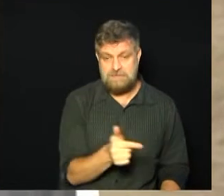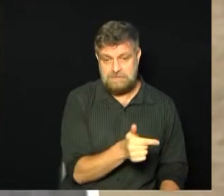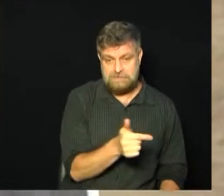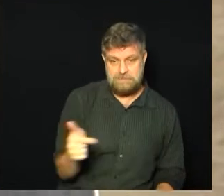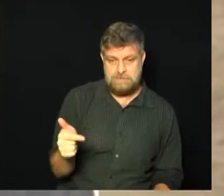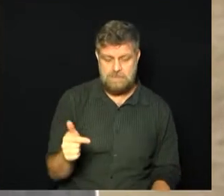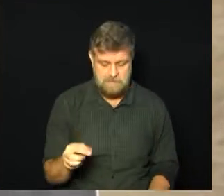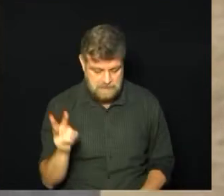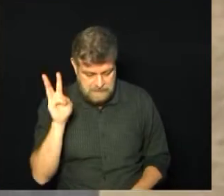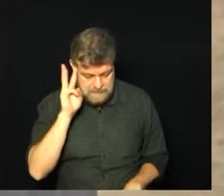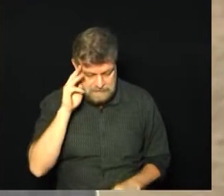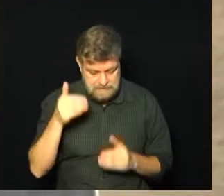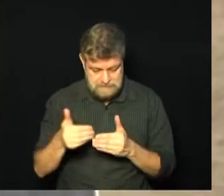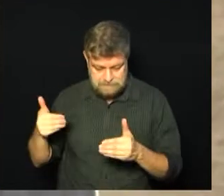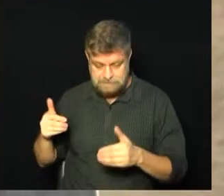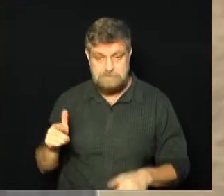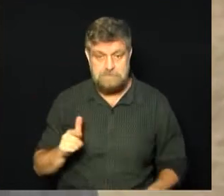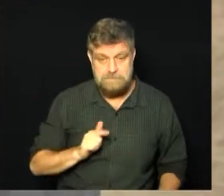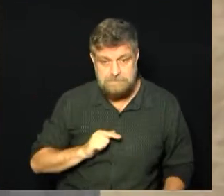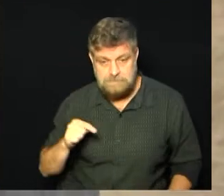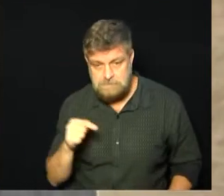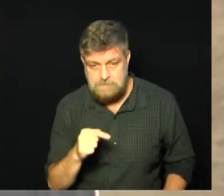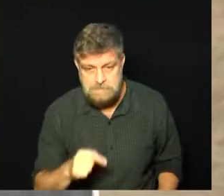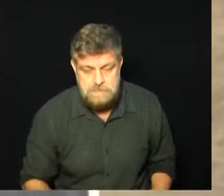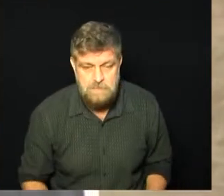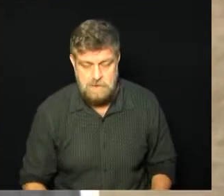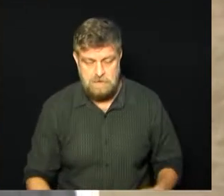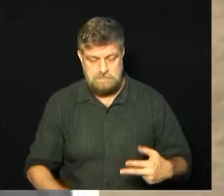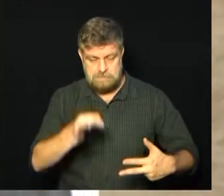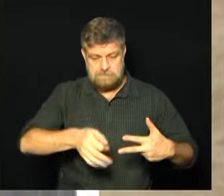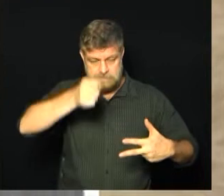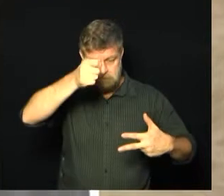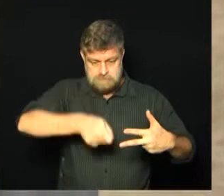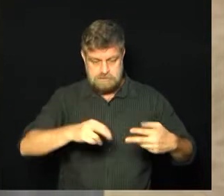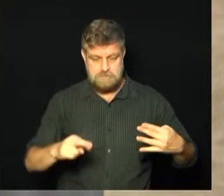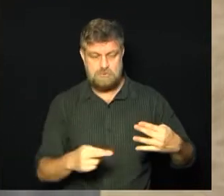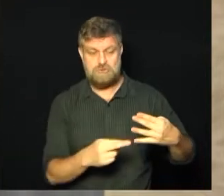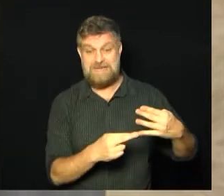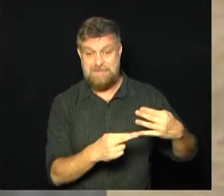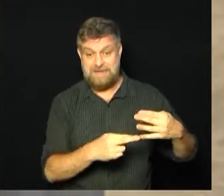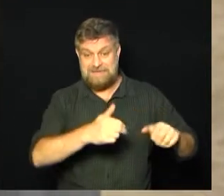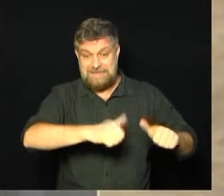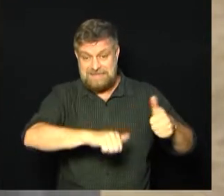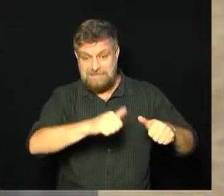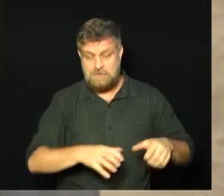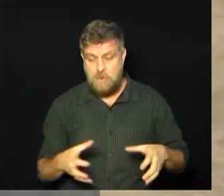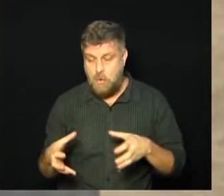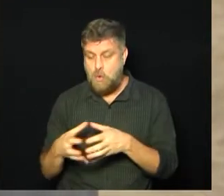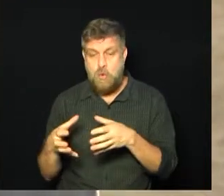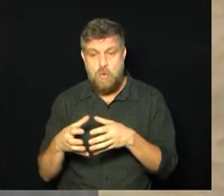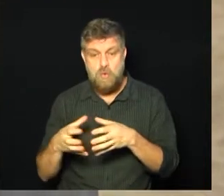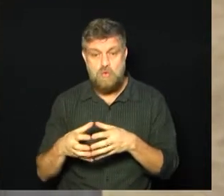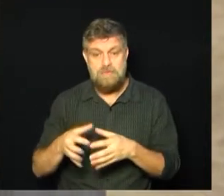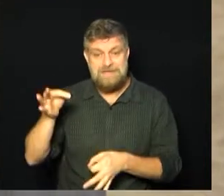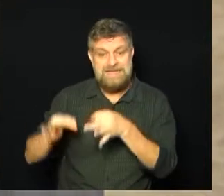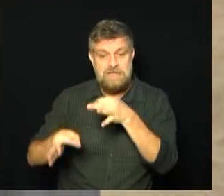Na terça-feira, houve o julgamento desses recursos e uma turma do Tribunal de